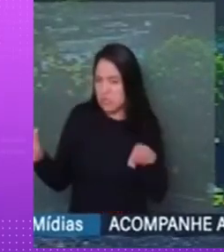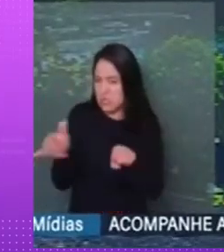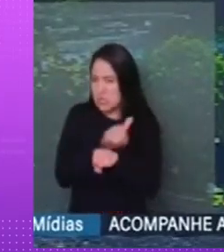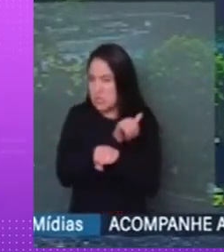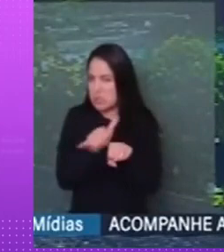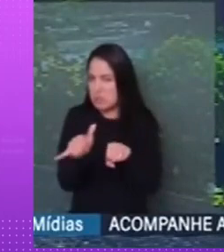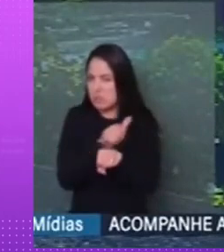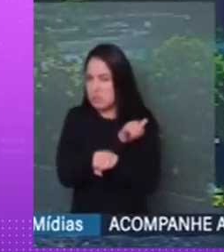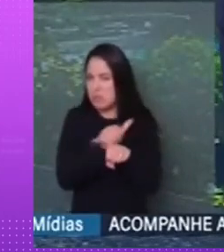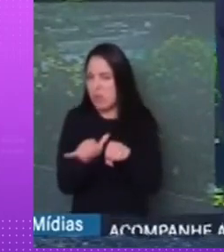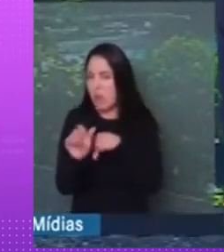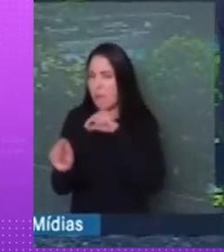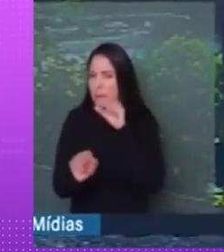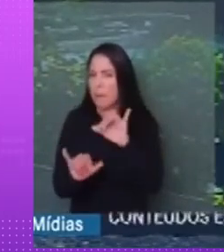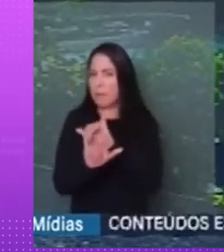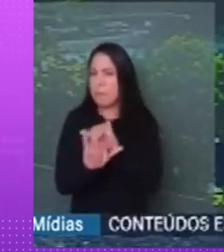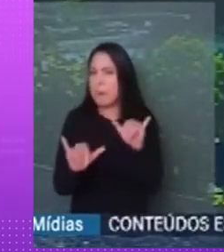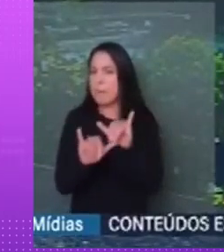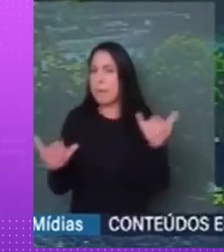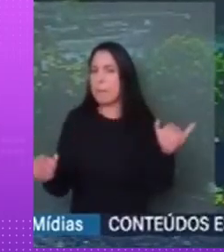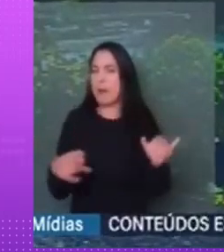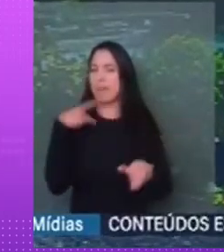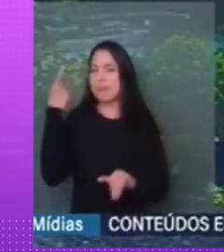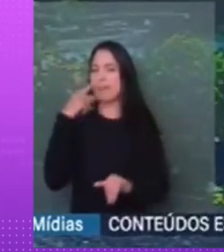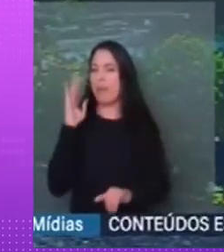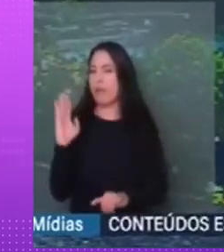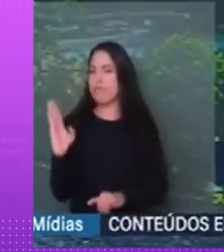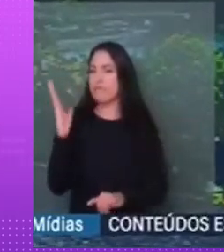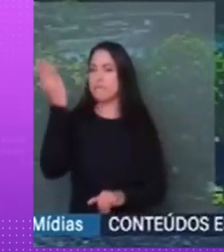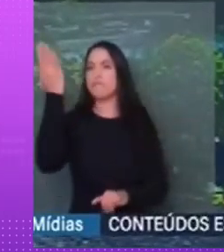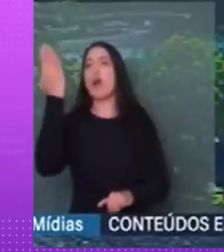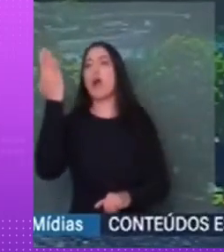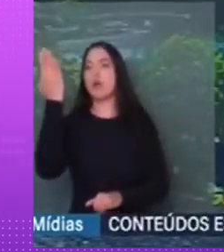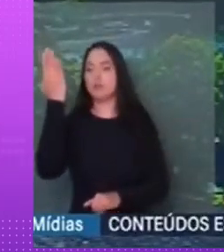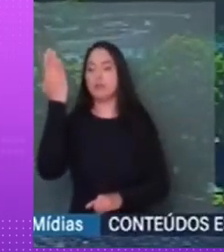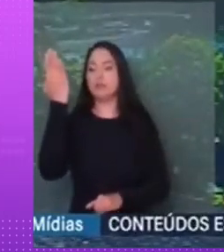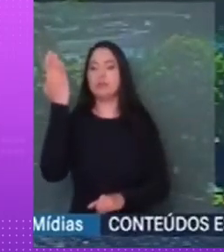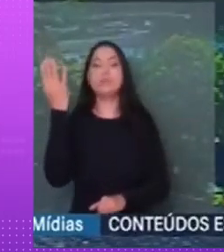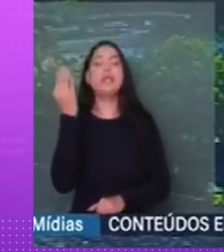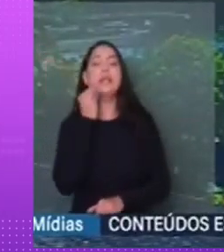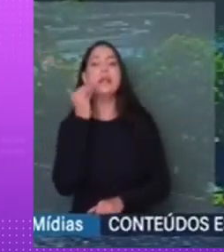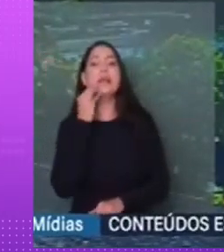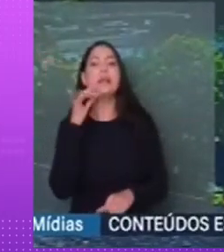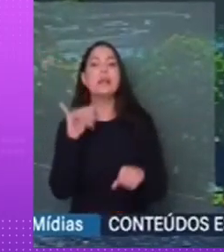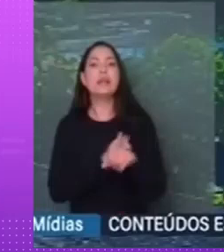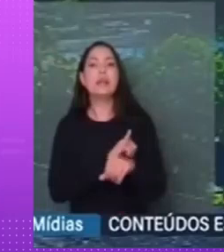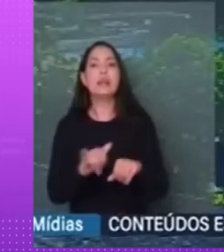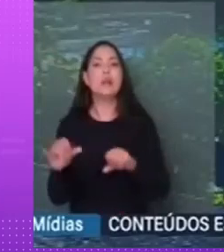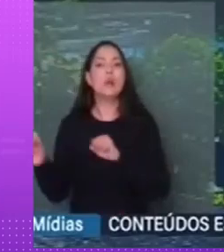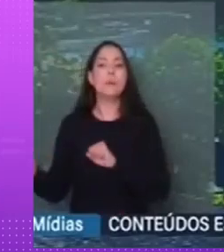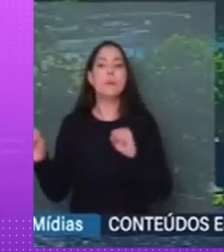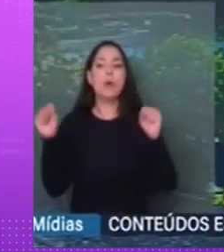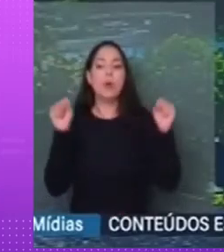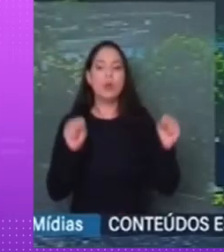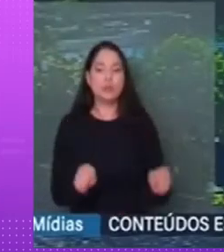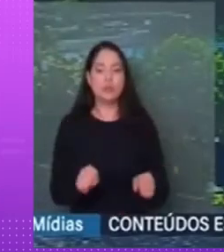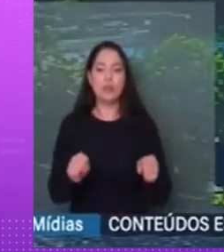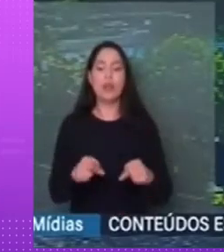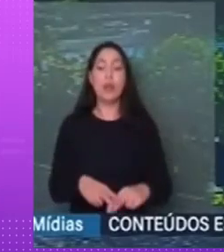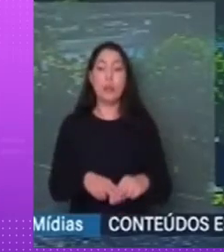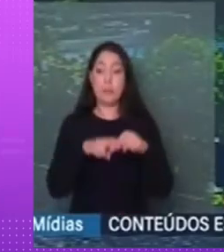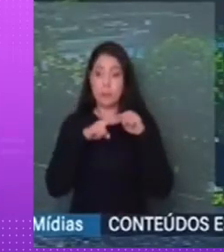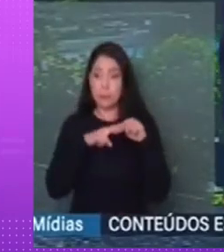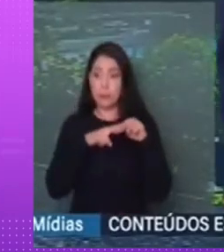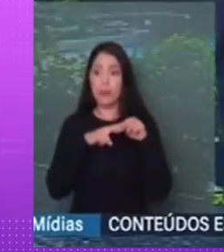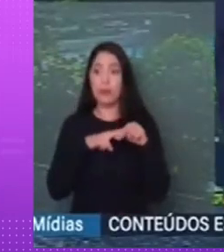à lógica democrática, sim, mas essa pecha de querer falar que eles iam derrubar o Estado